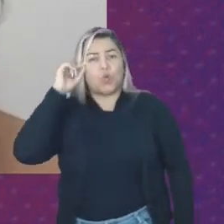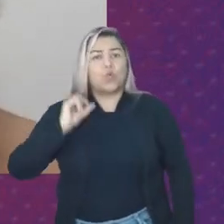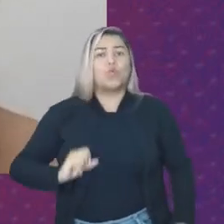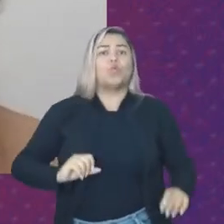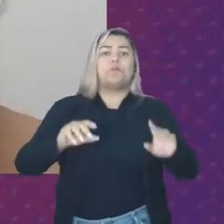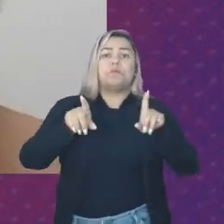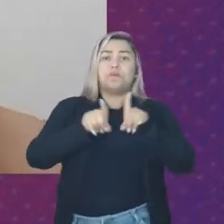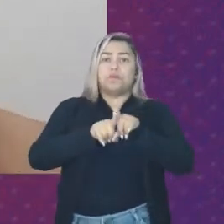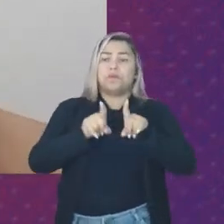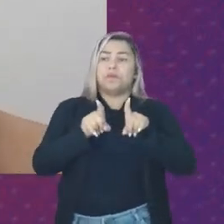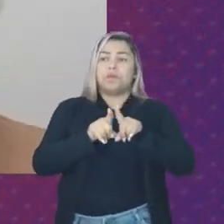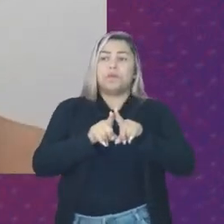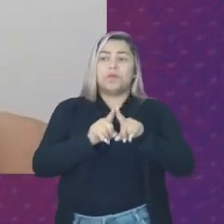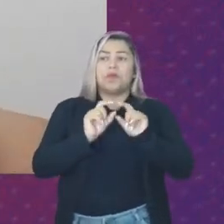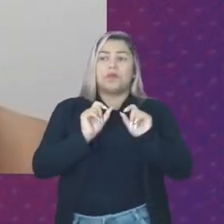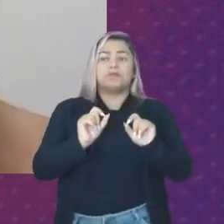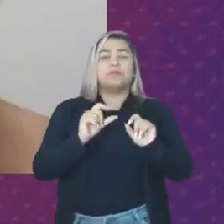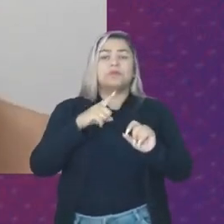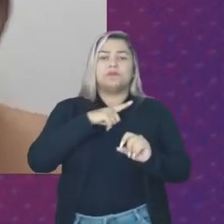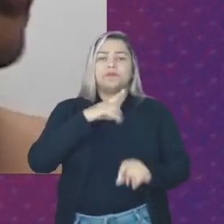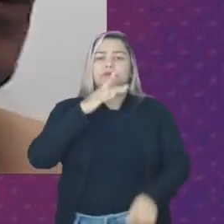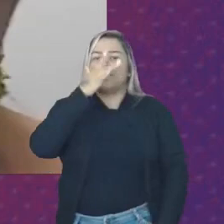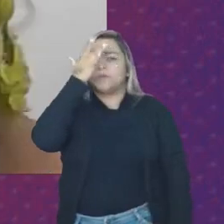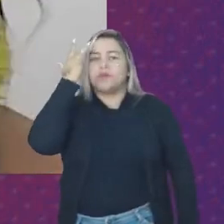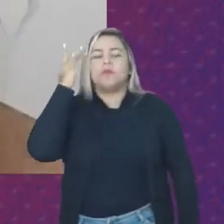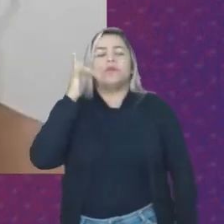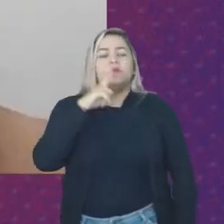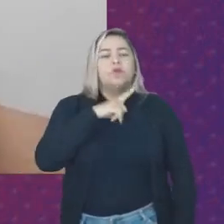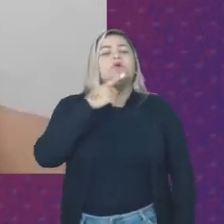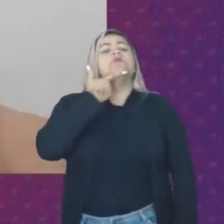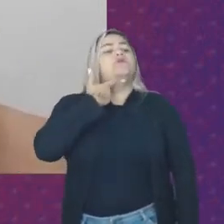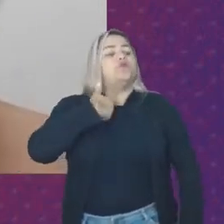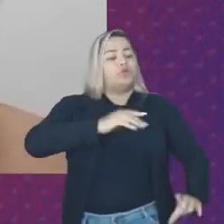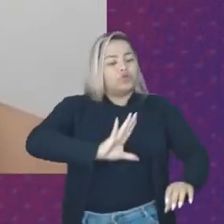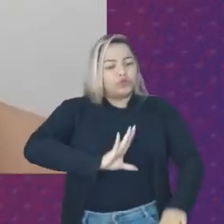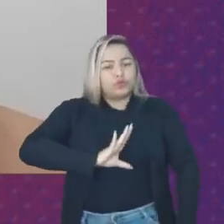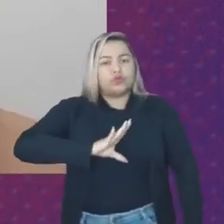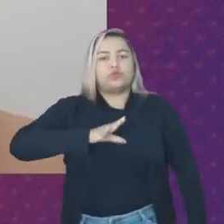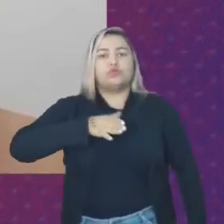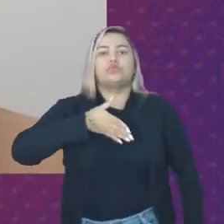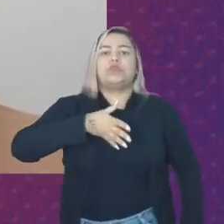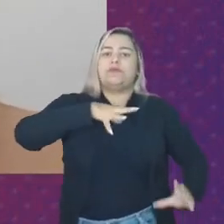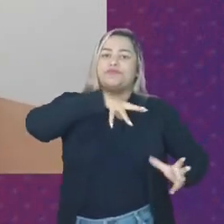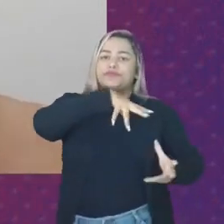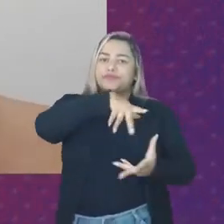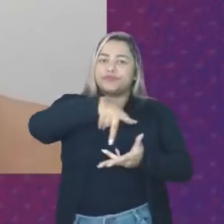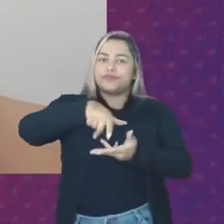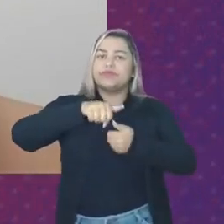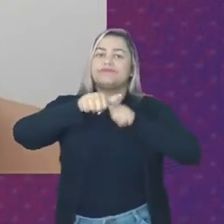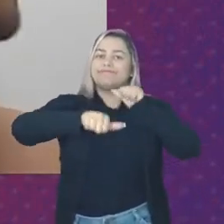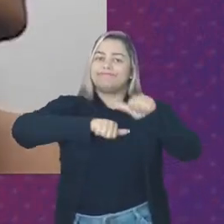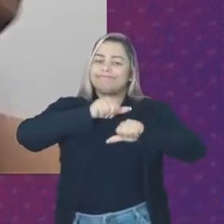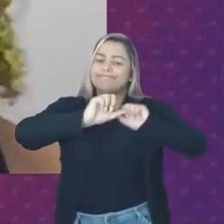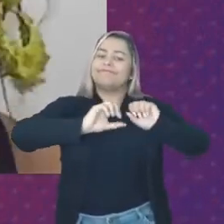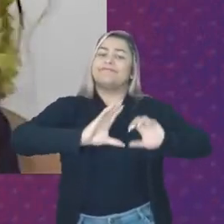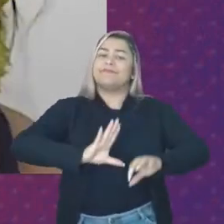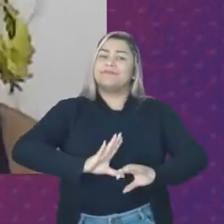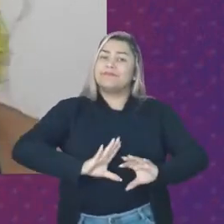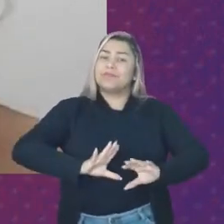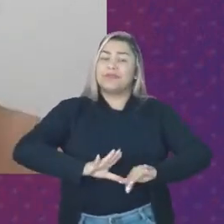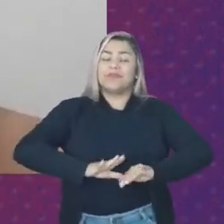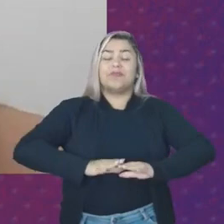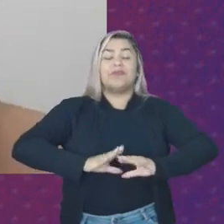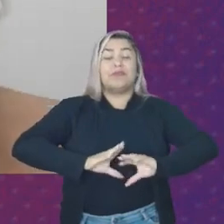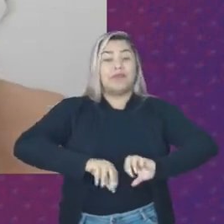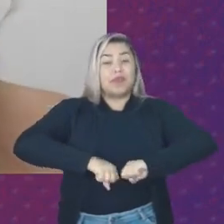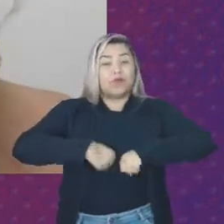causa. É aquela pessoa que tem sangue nos olhos, tem coragem, que quer mudar o mundo, que é esforçada, que é